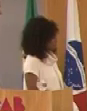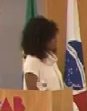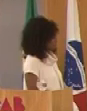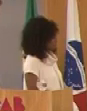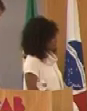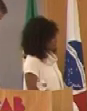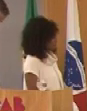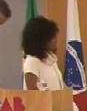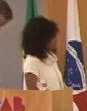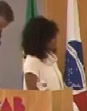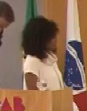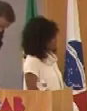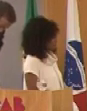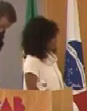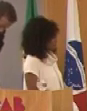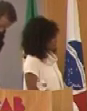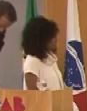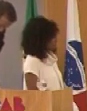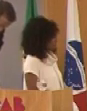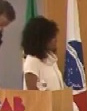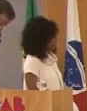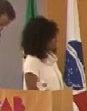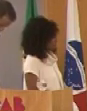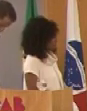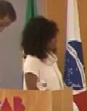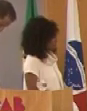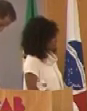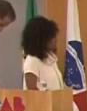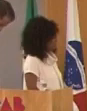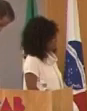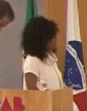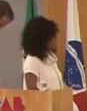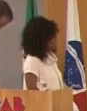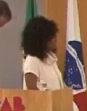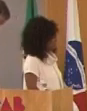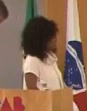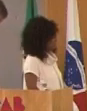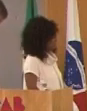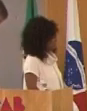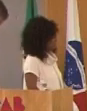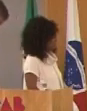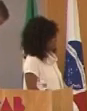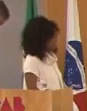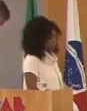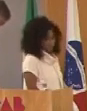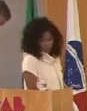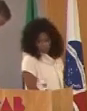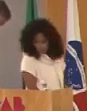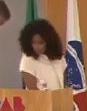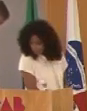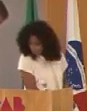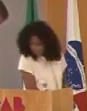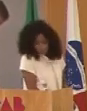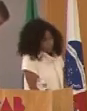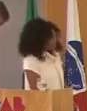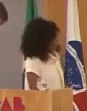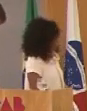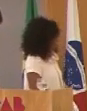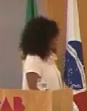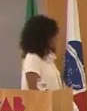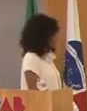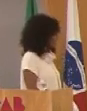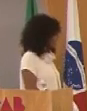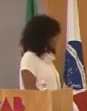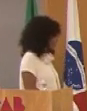que não existe quase que em lugar nenhum do mundo, do trabalho voluntário. Nós temos que nos perguntar em que medida